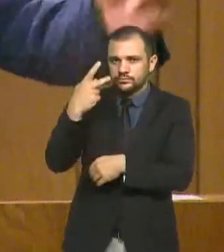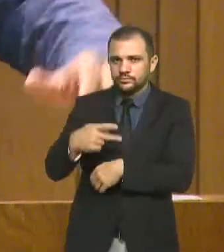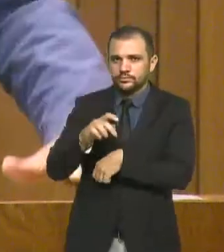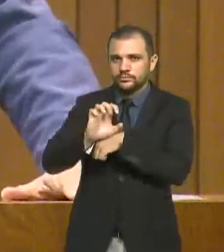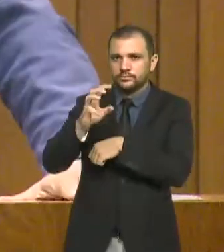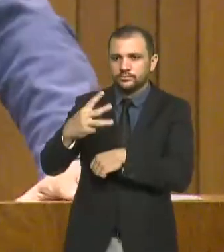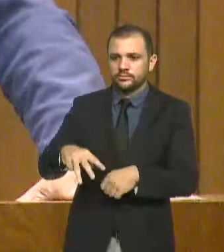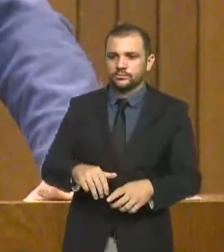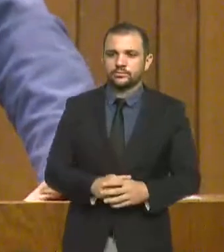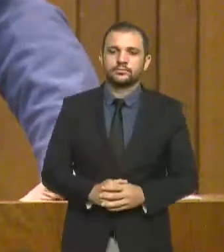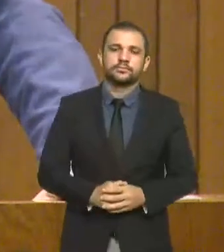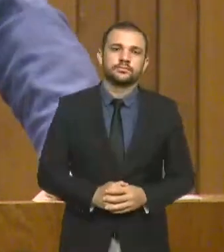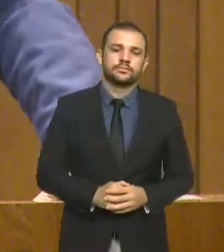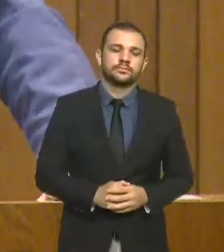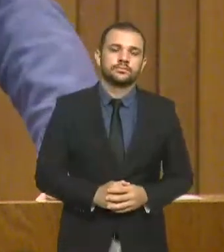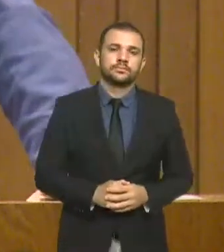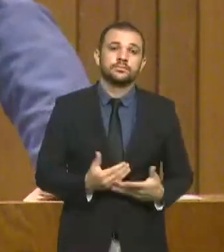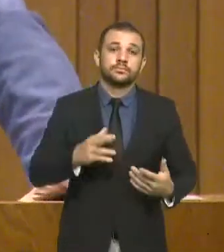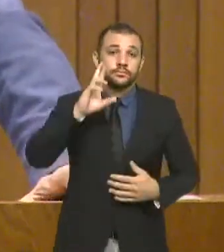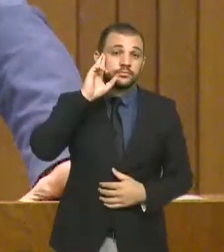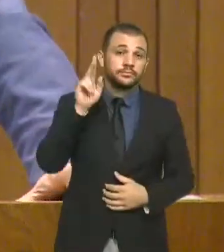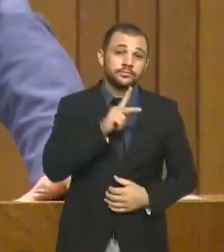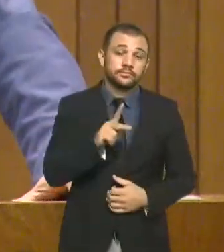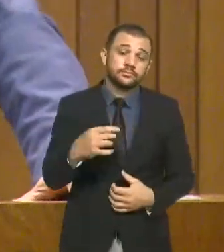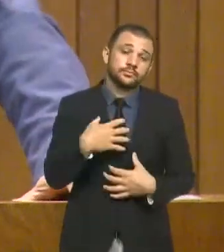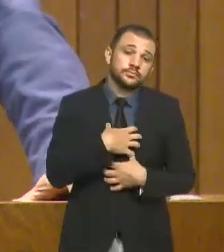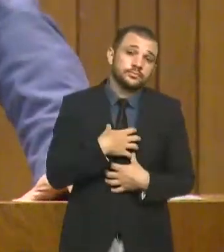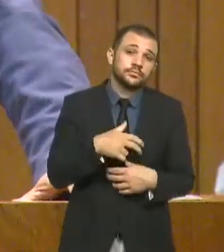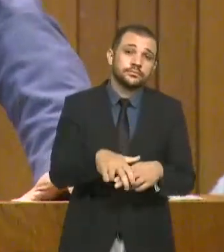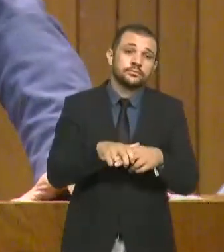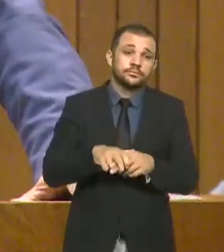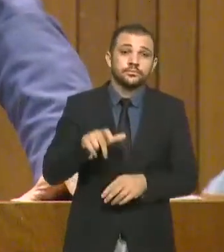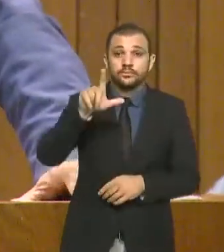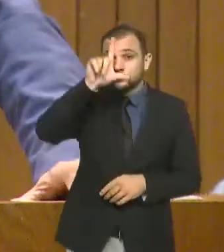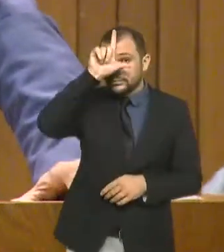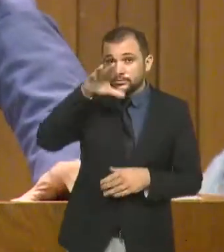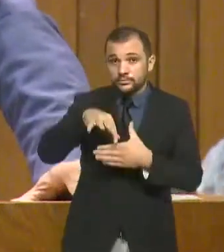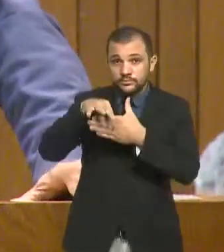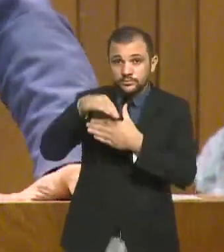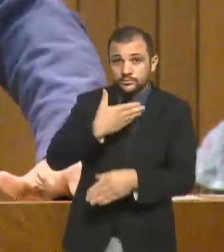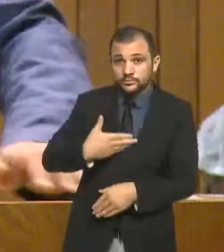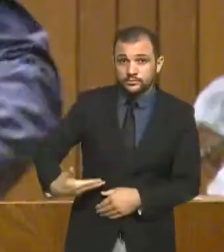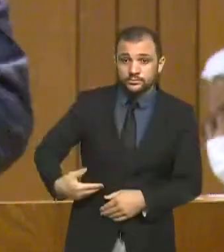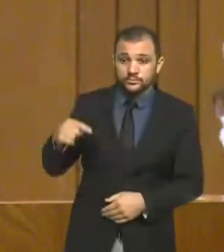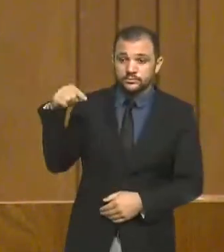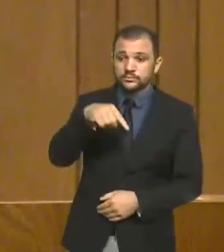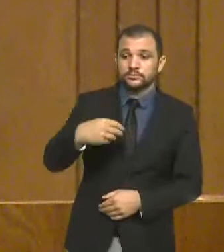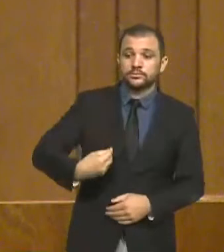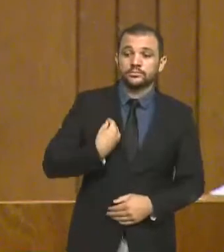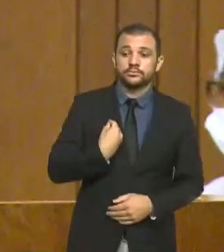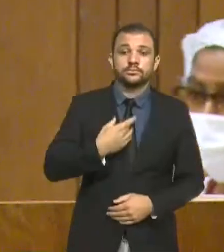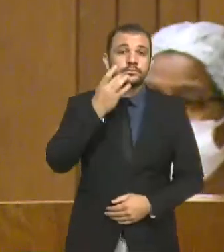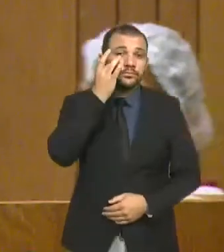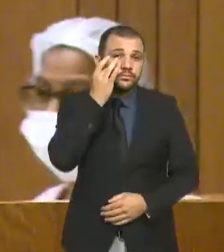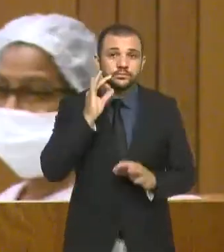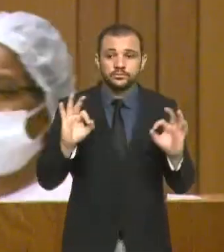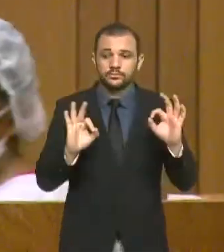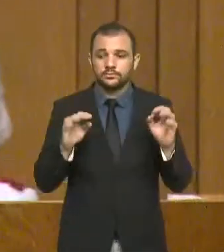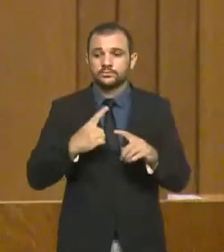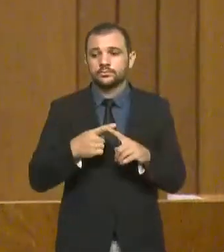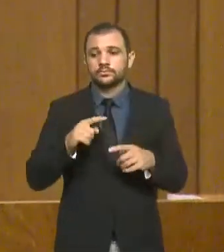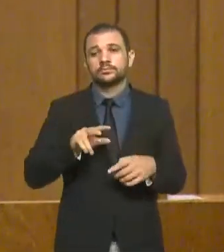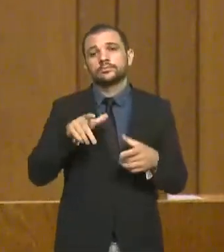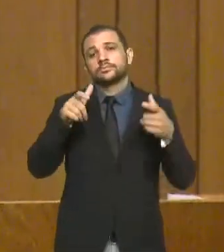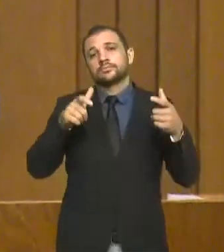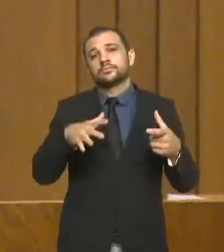governo, deputado Rafael Leitor, não está presente. Infelizmente, nosso local de trabalho, nosso local de